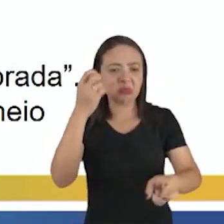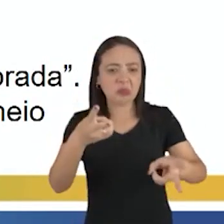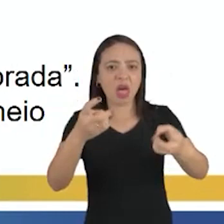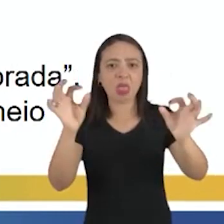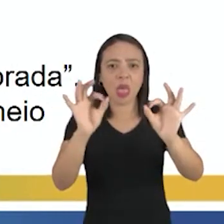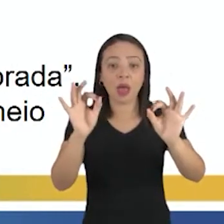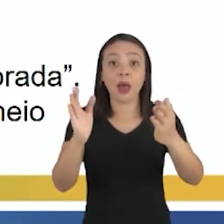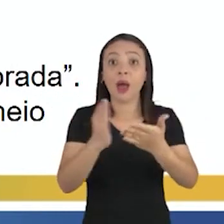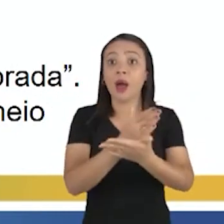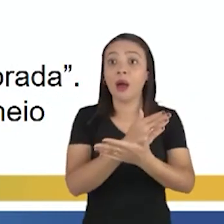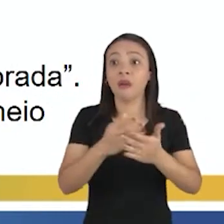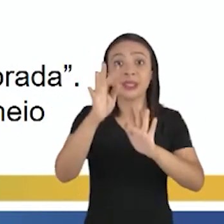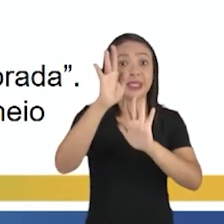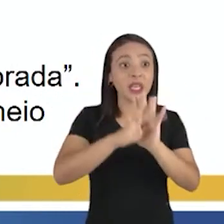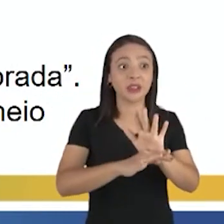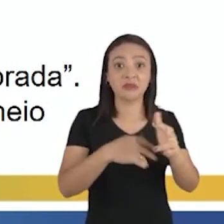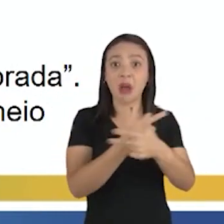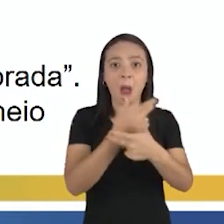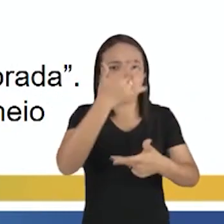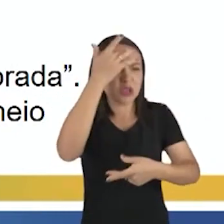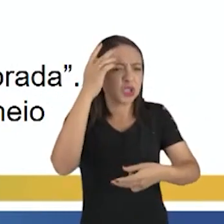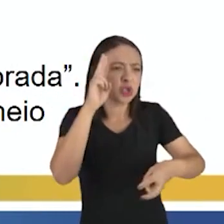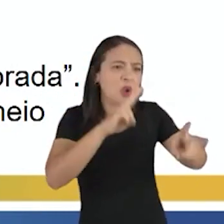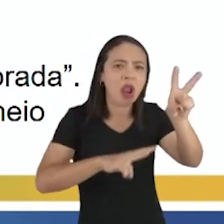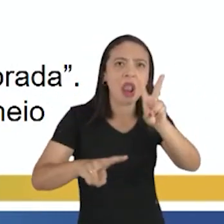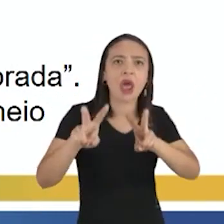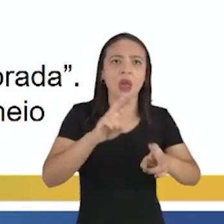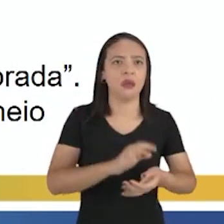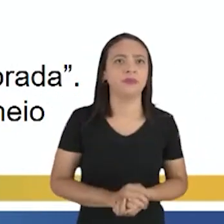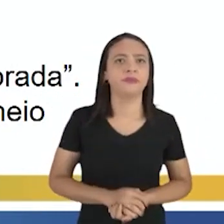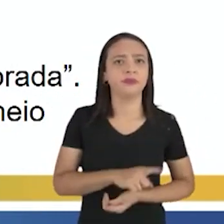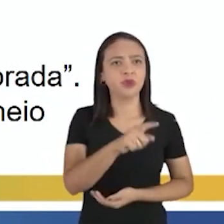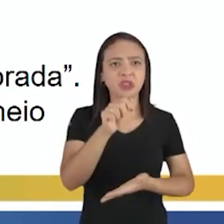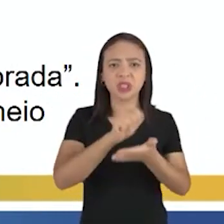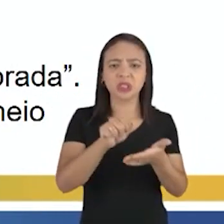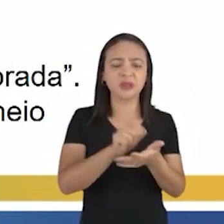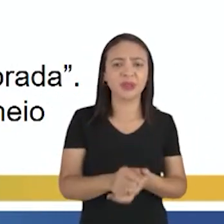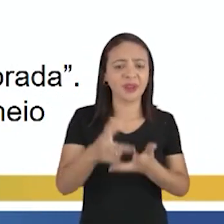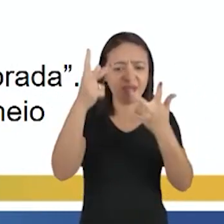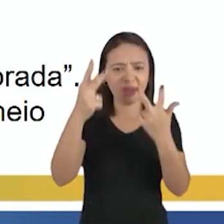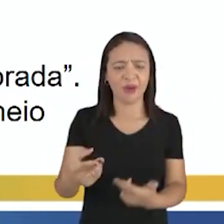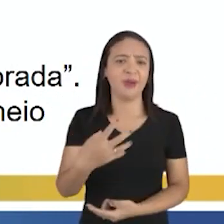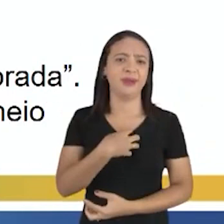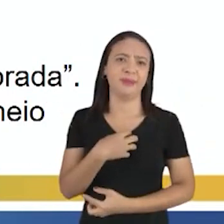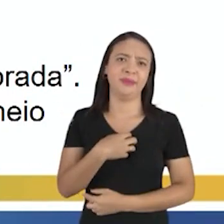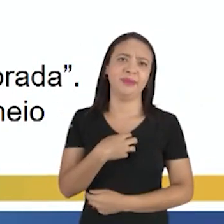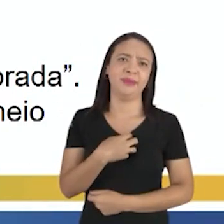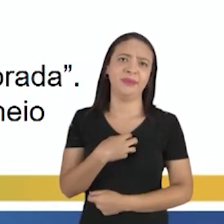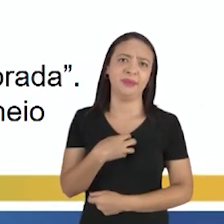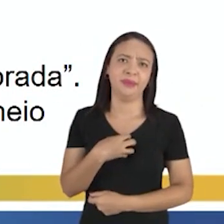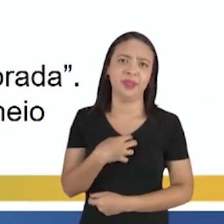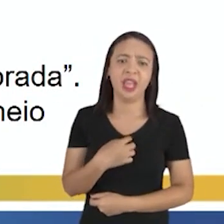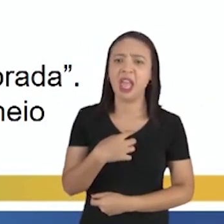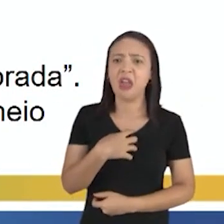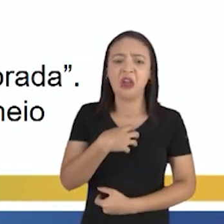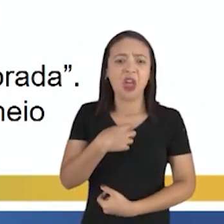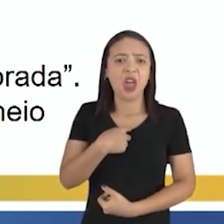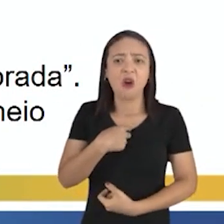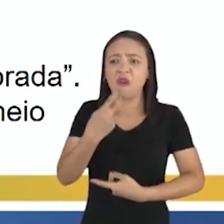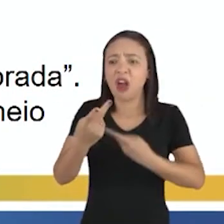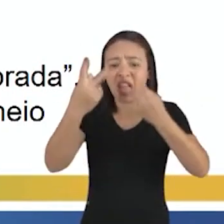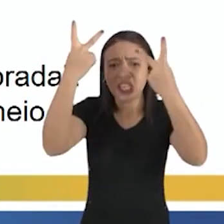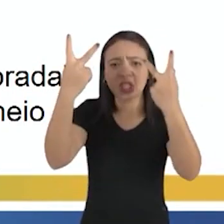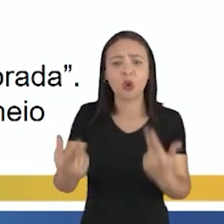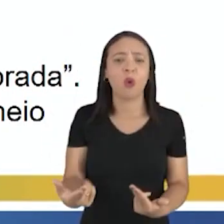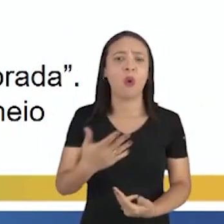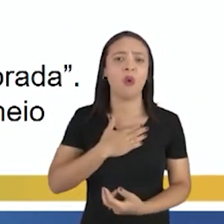outros rendem um montão de recados. Você escreveu exatamente o que eu sinto? Isso é exatamente o que eu falo com meus pacientes.